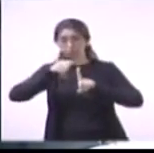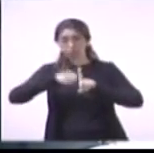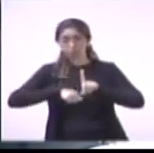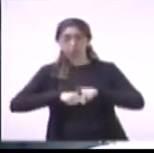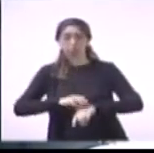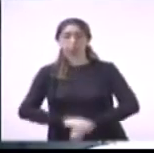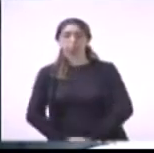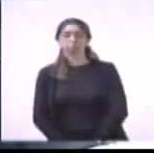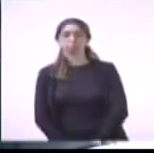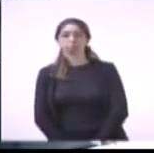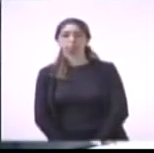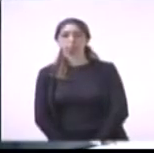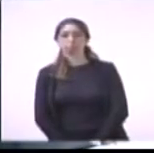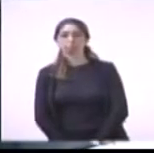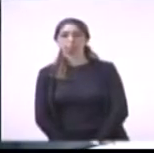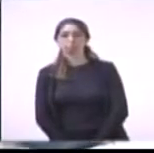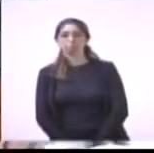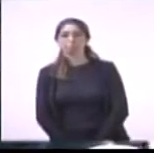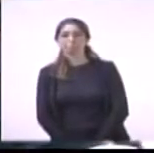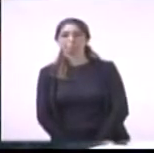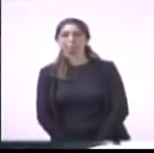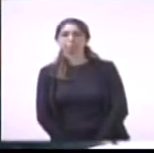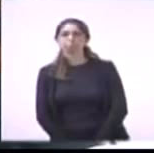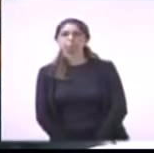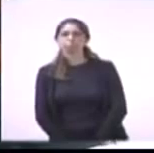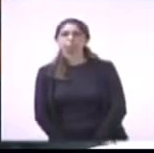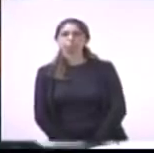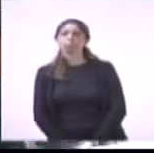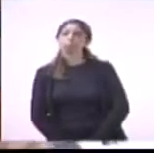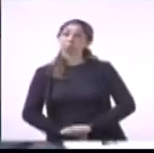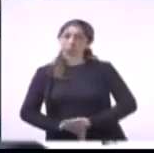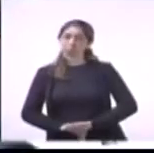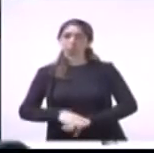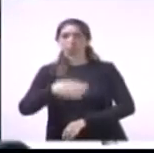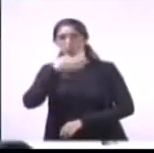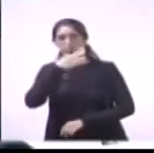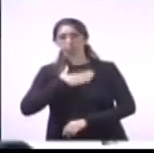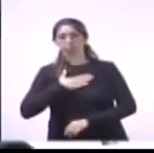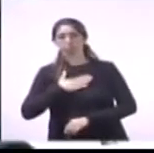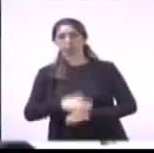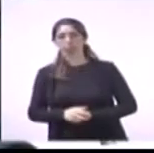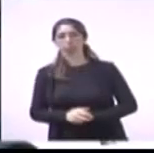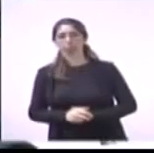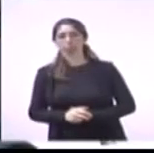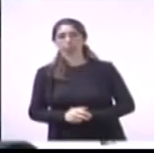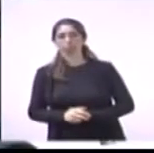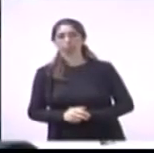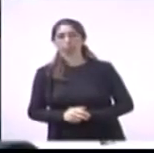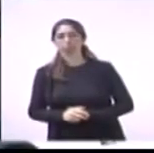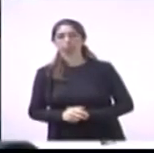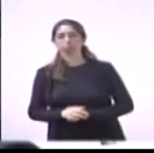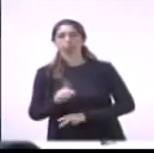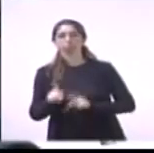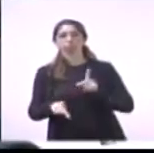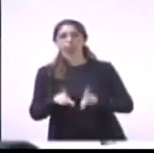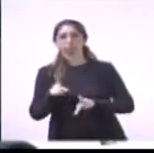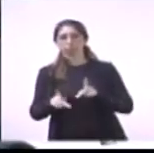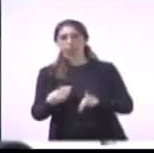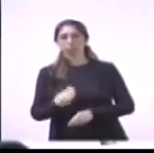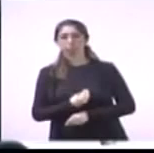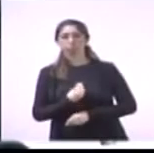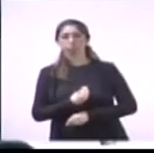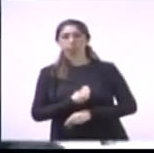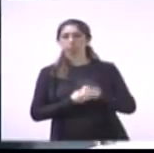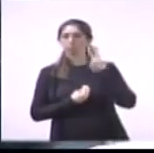Regina, a secretária de Educação. Então, eu acho aqui que a população que esteve presente naquela